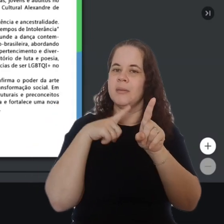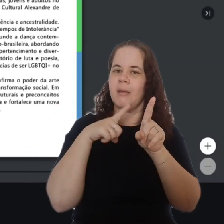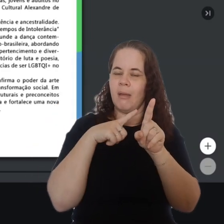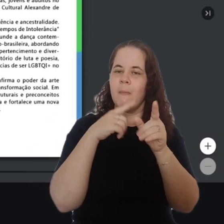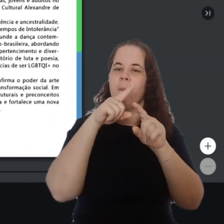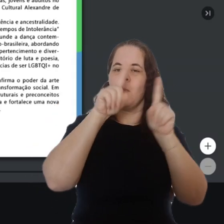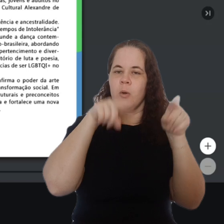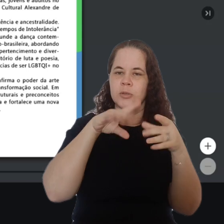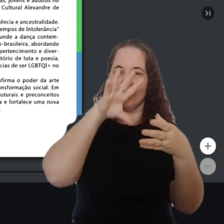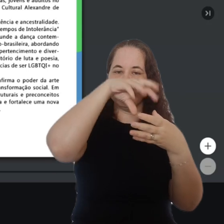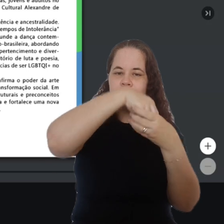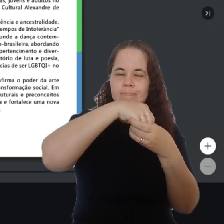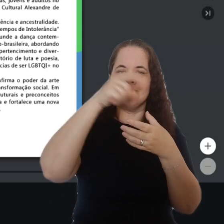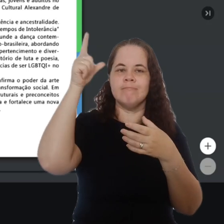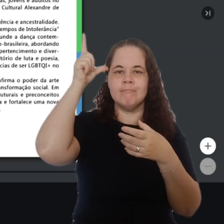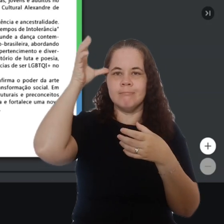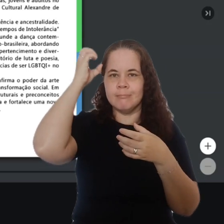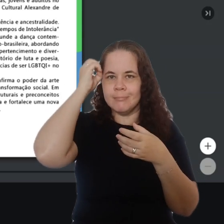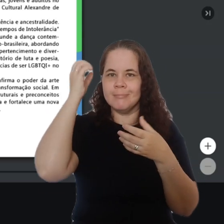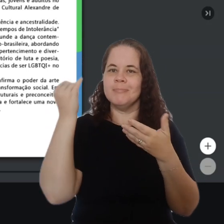é muito interessante de se colocar.